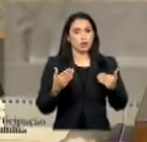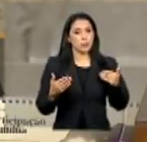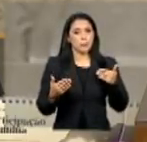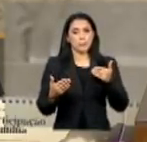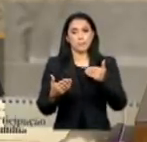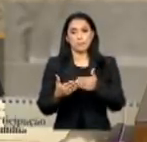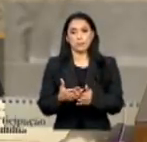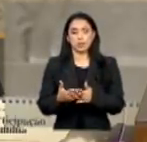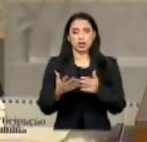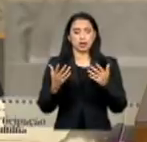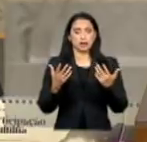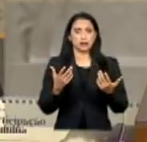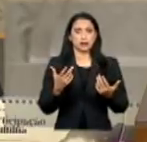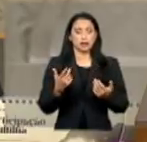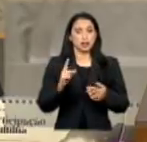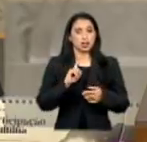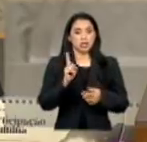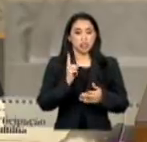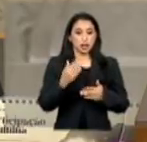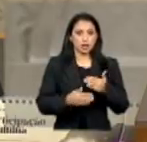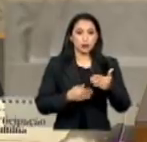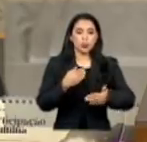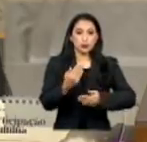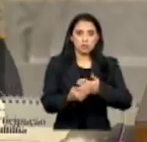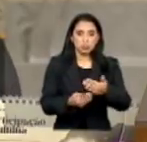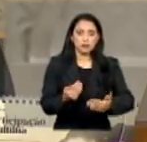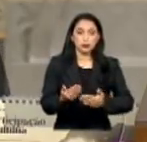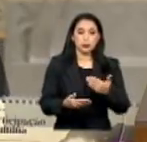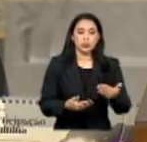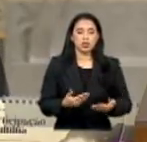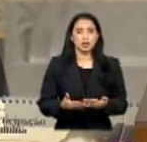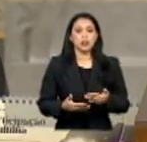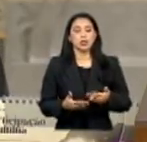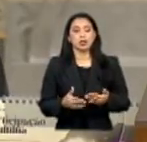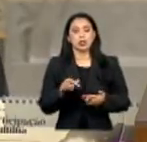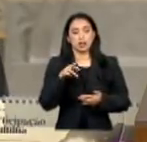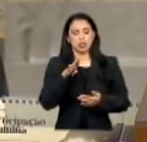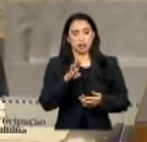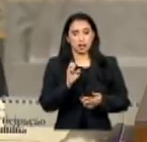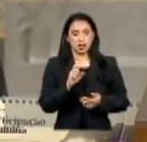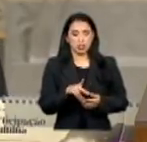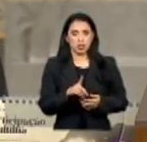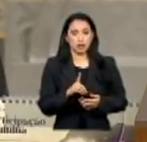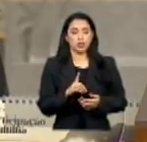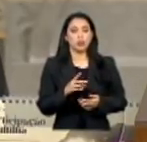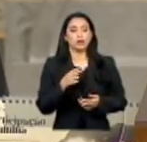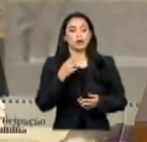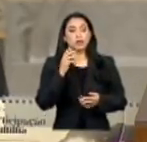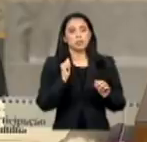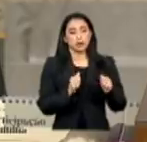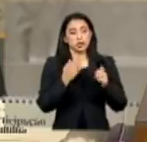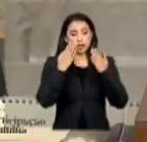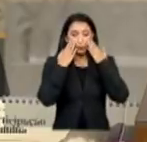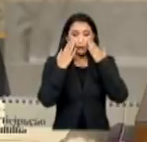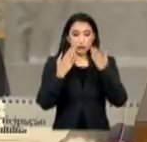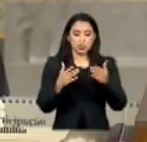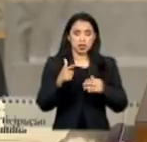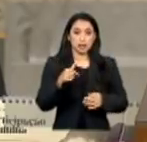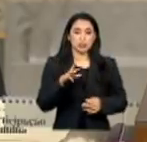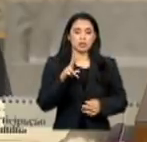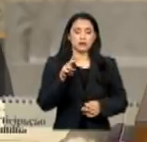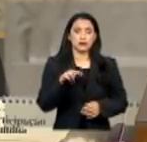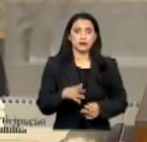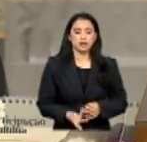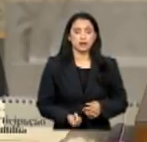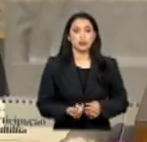sucessivo para que as defesas dos réus delatados e delatores apresenta em razões finais nosso